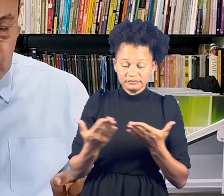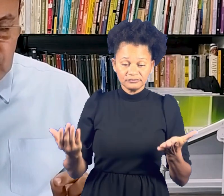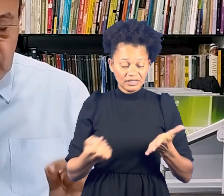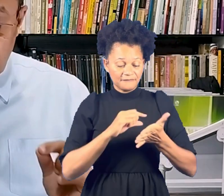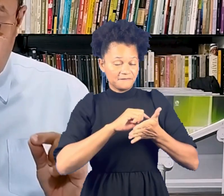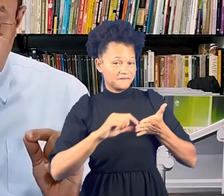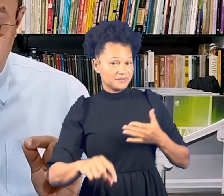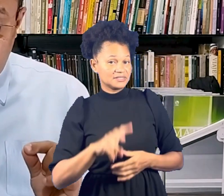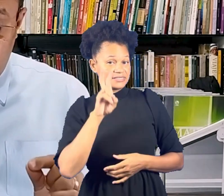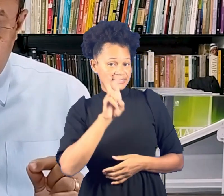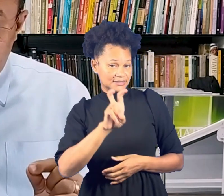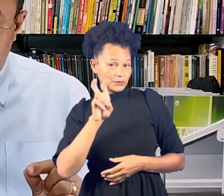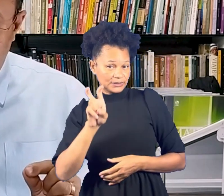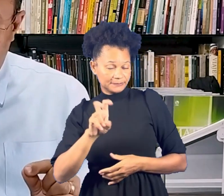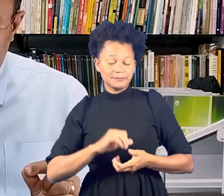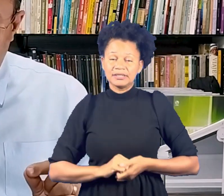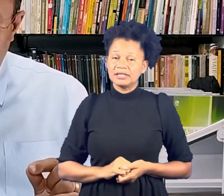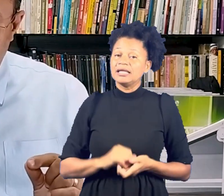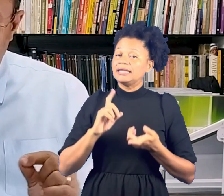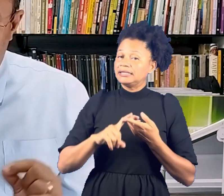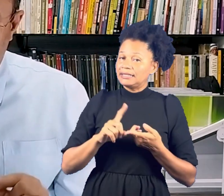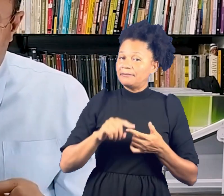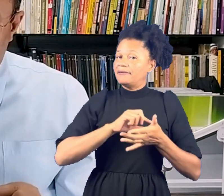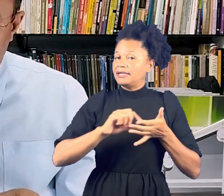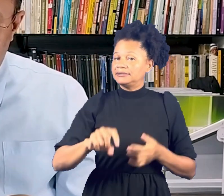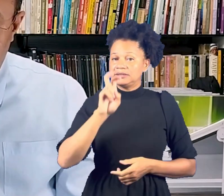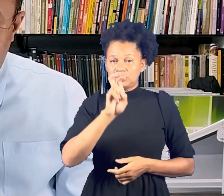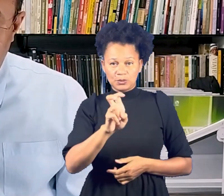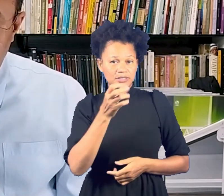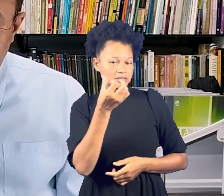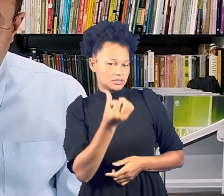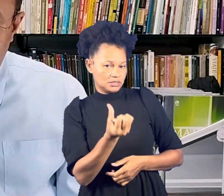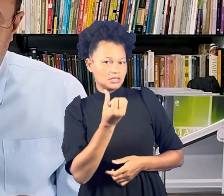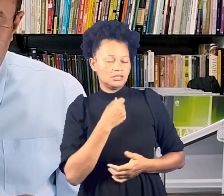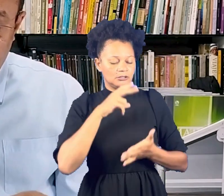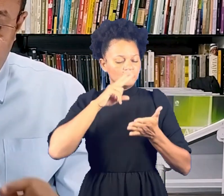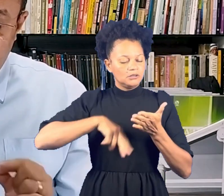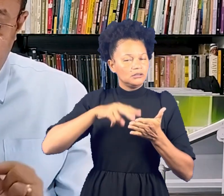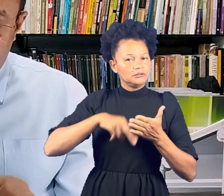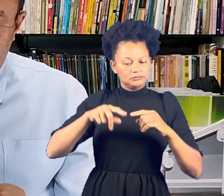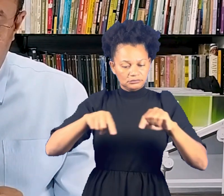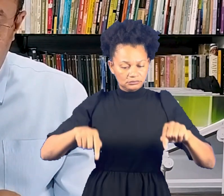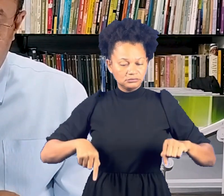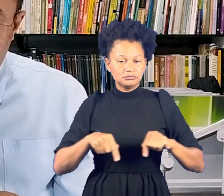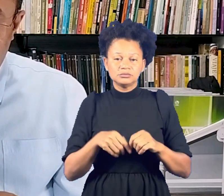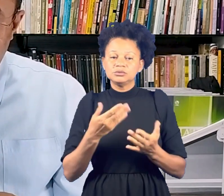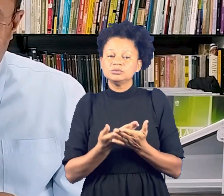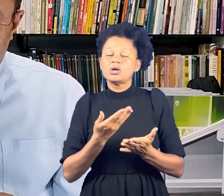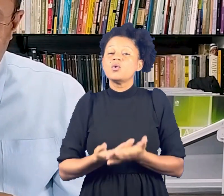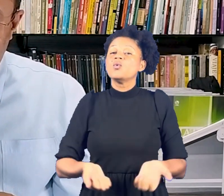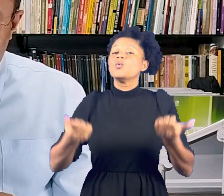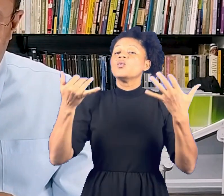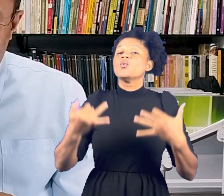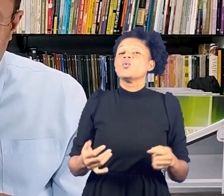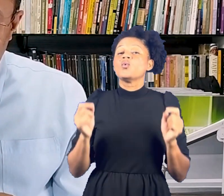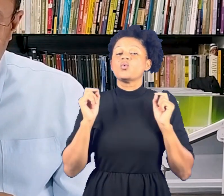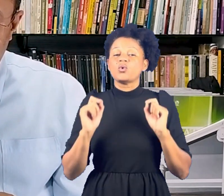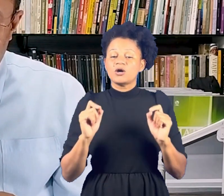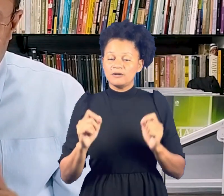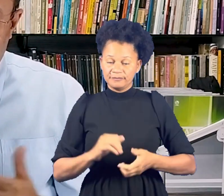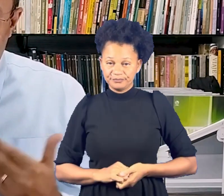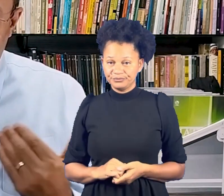Também aqui nos versículos 55 e 56 da nossa leitura bíblica em classe vai